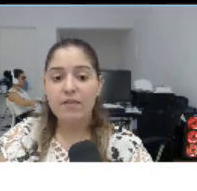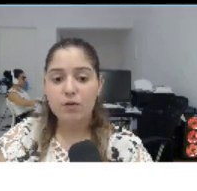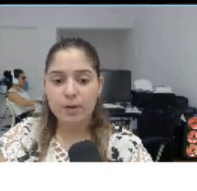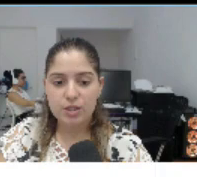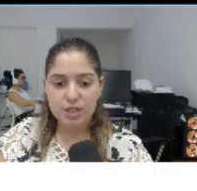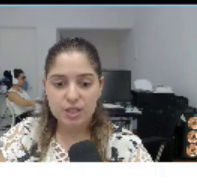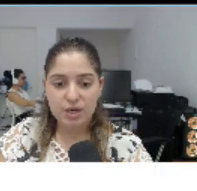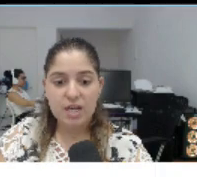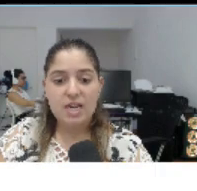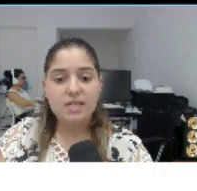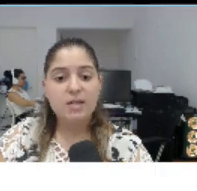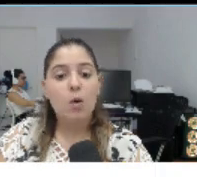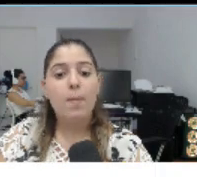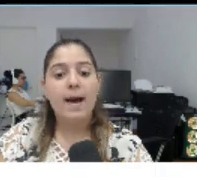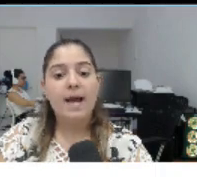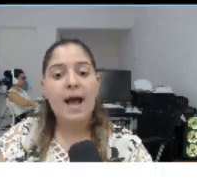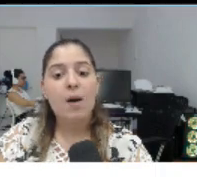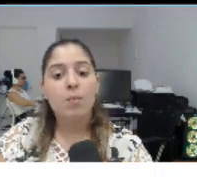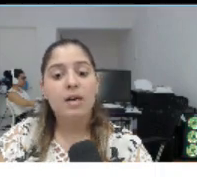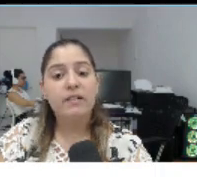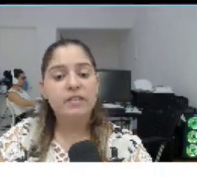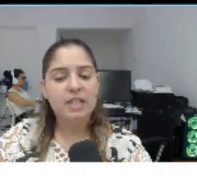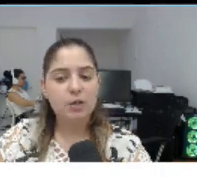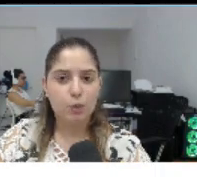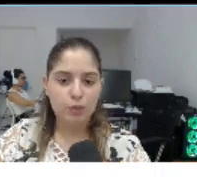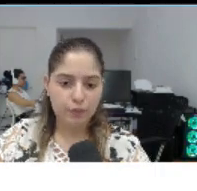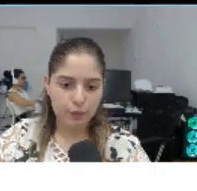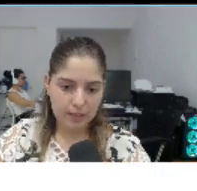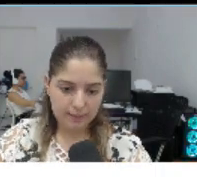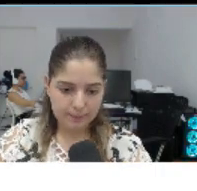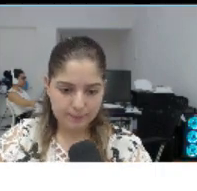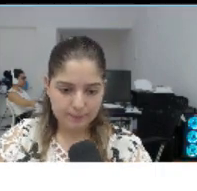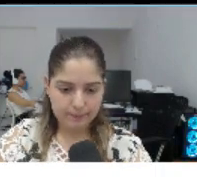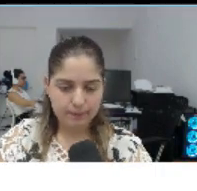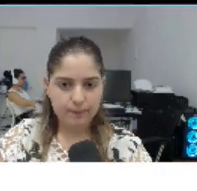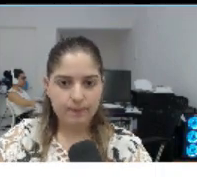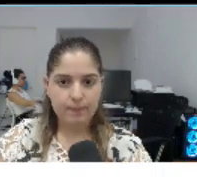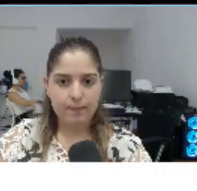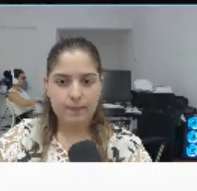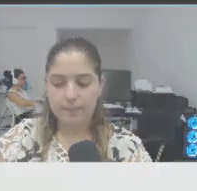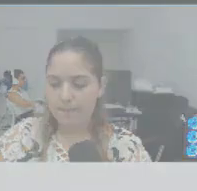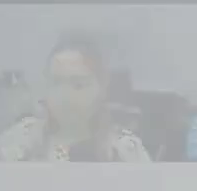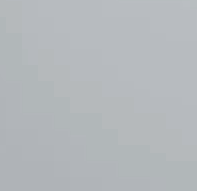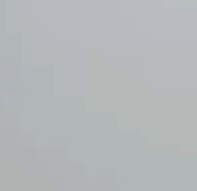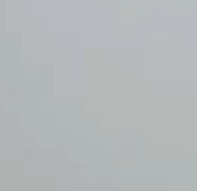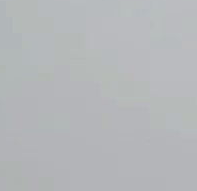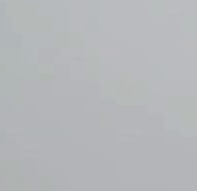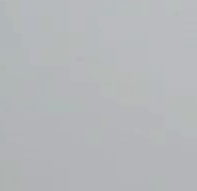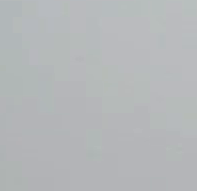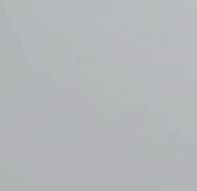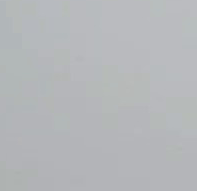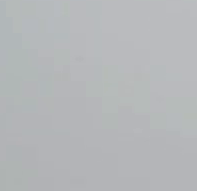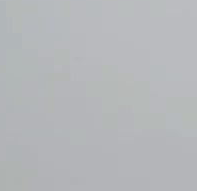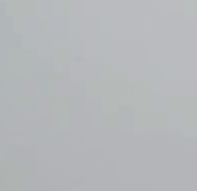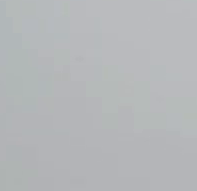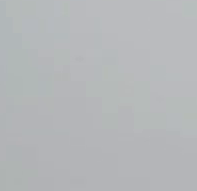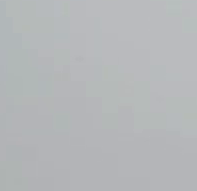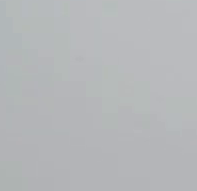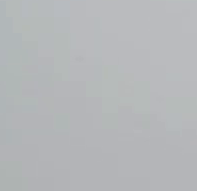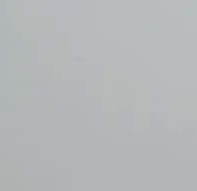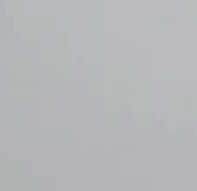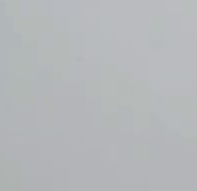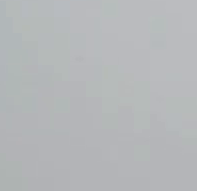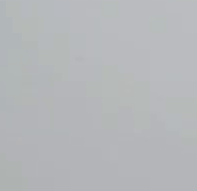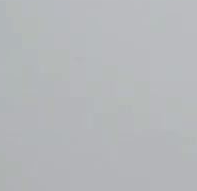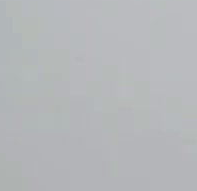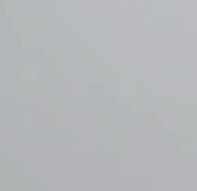apresenta live do petista e se compara a um levantador no vôlei. Muito bem. O primeiro